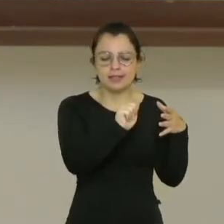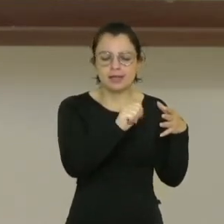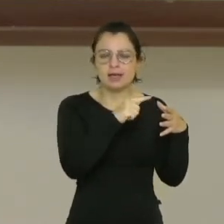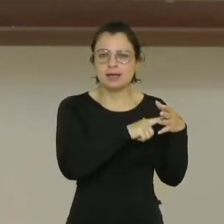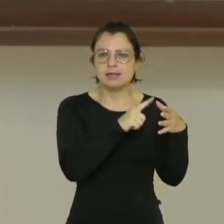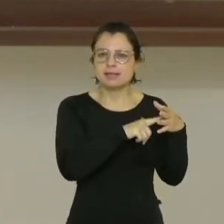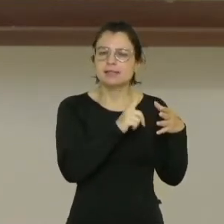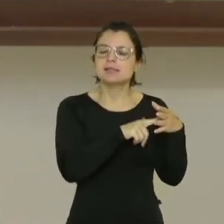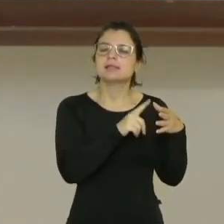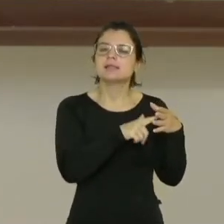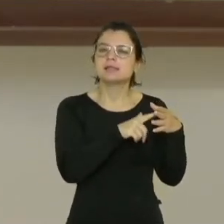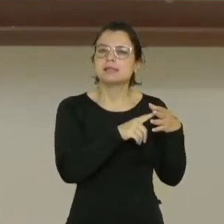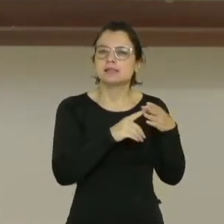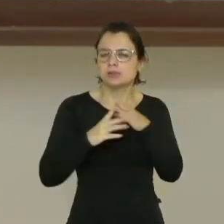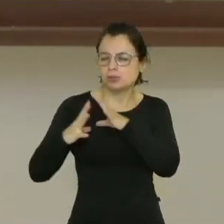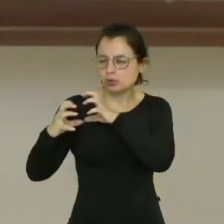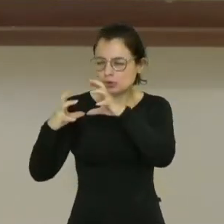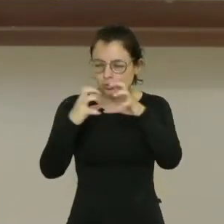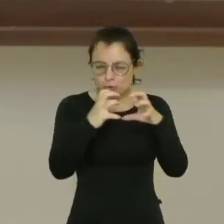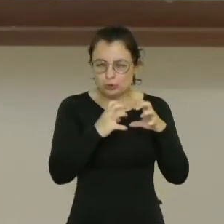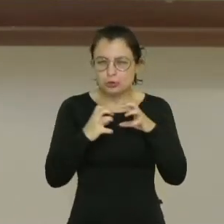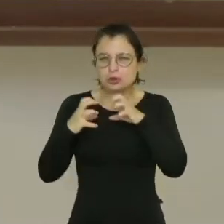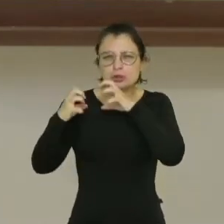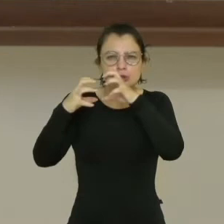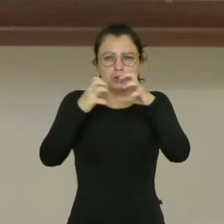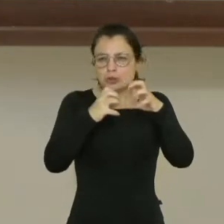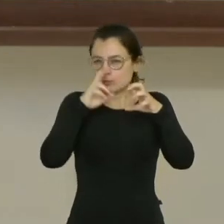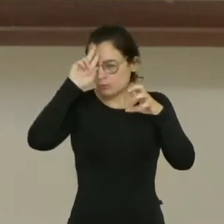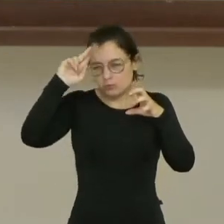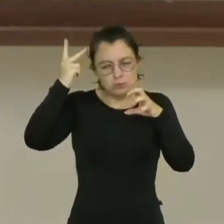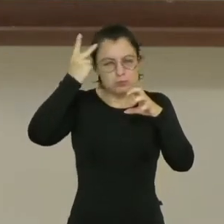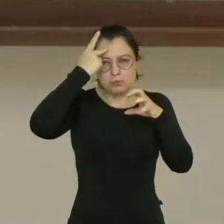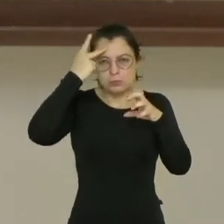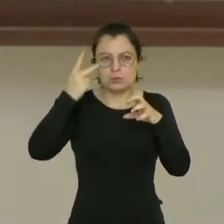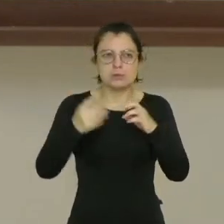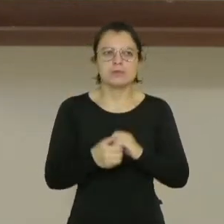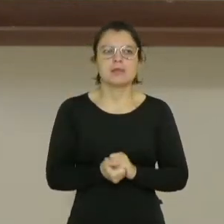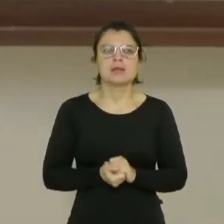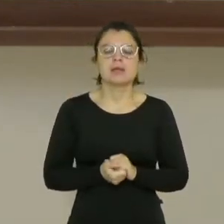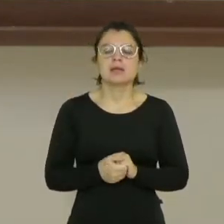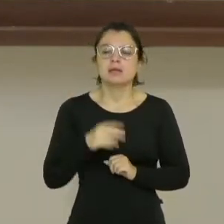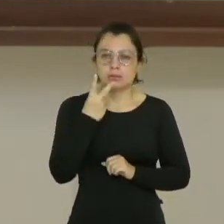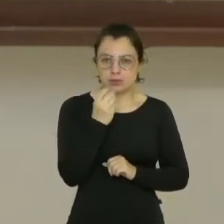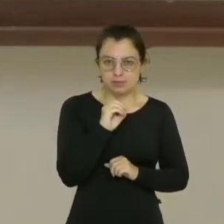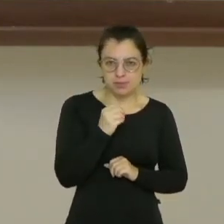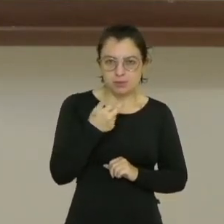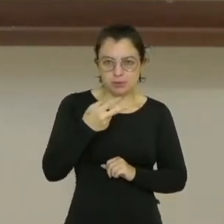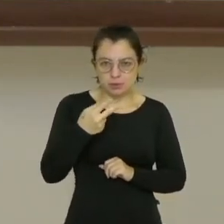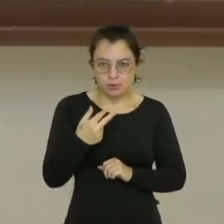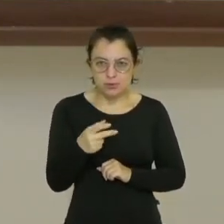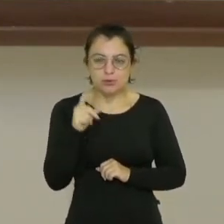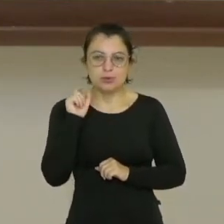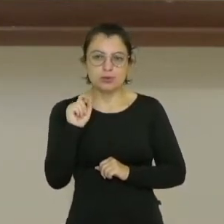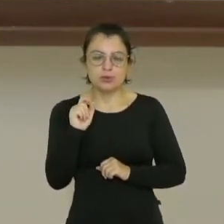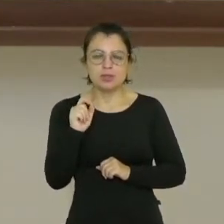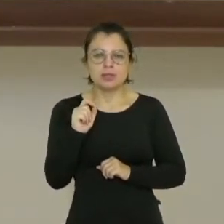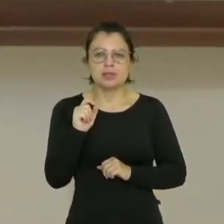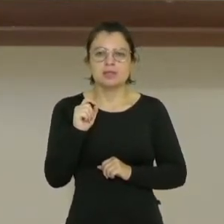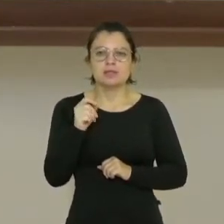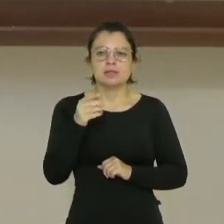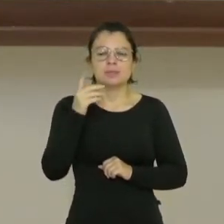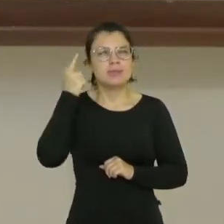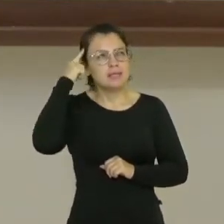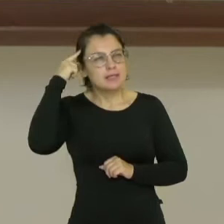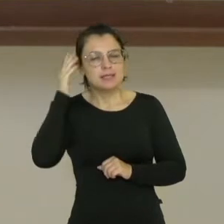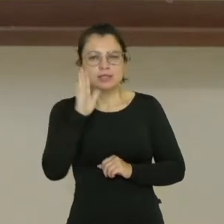católicos e protestantes na Irlanda ele é longo. E veja, 2012. Então, para aqueles que acharam que esses conflitos já tinham